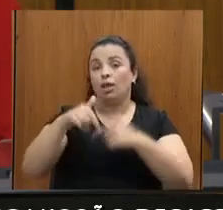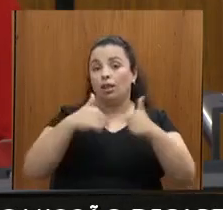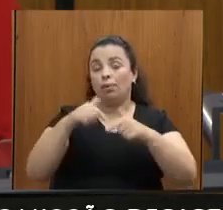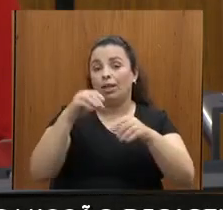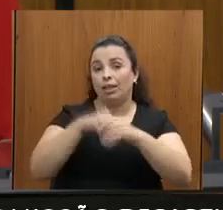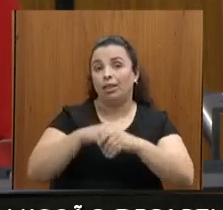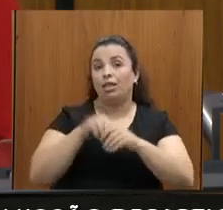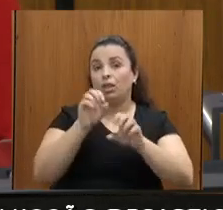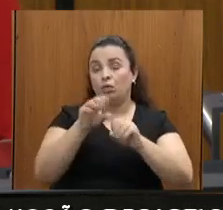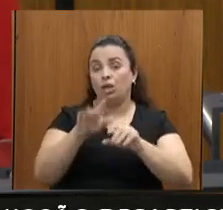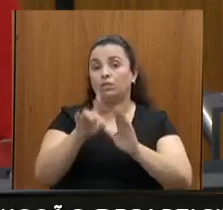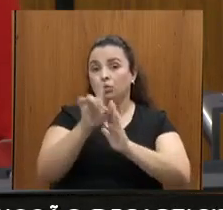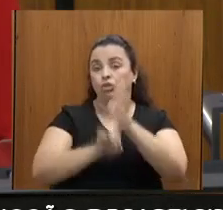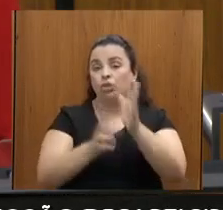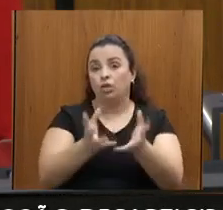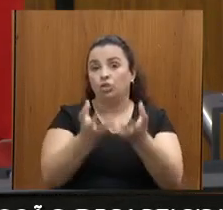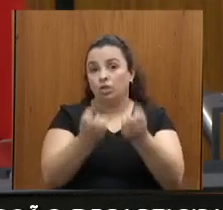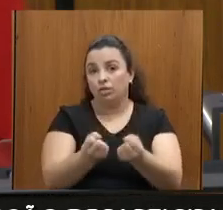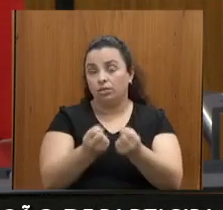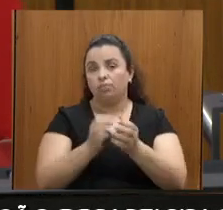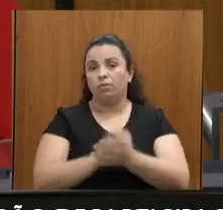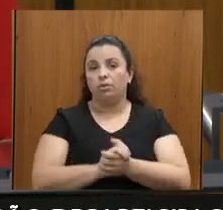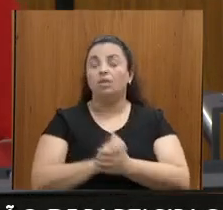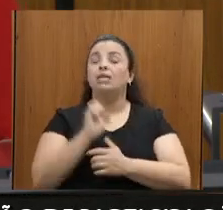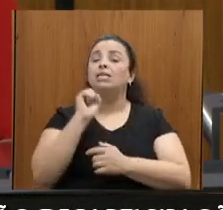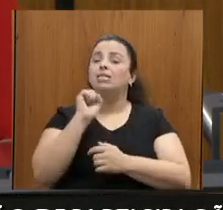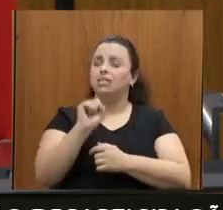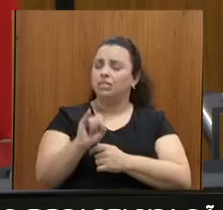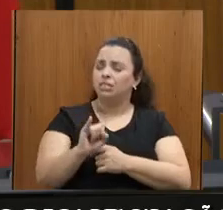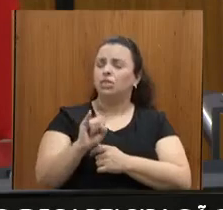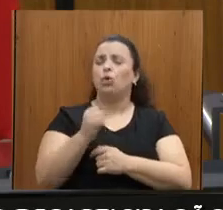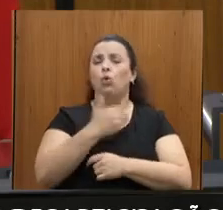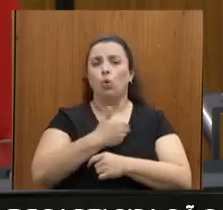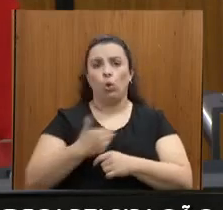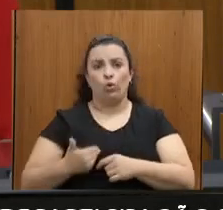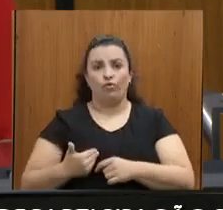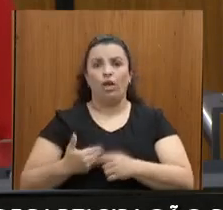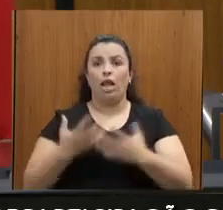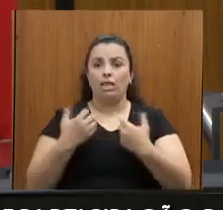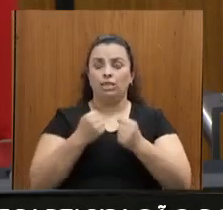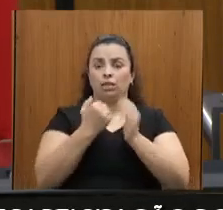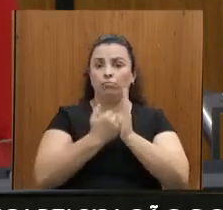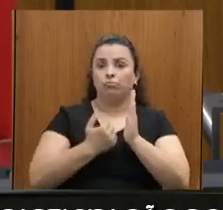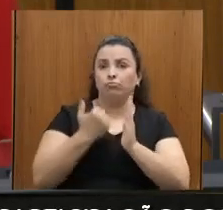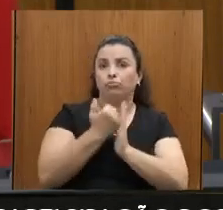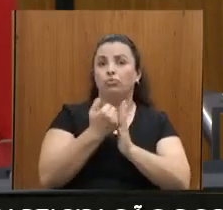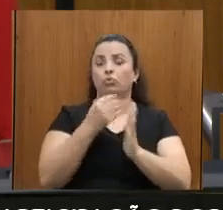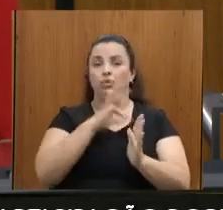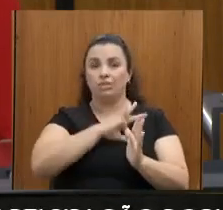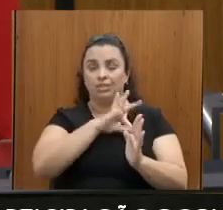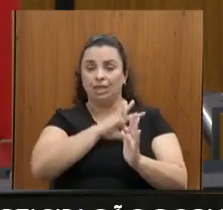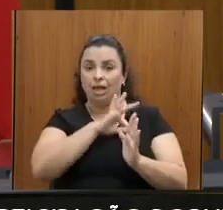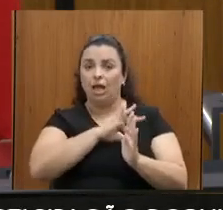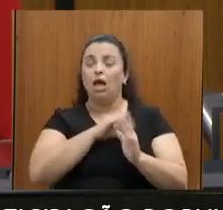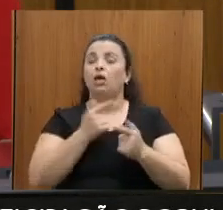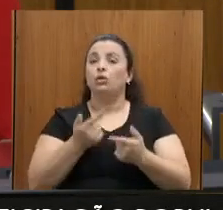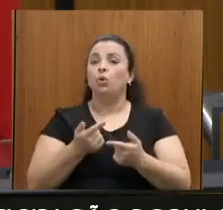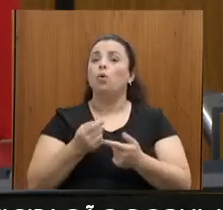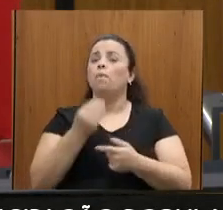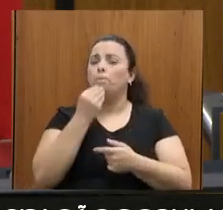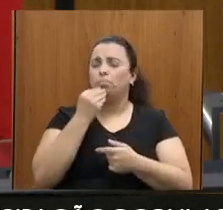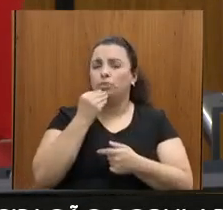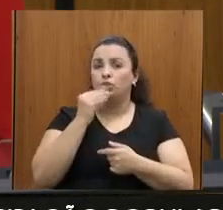o governo optasse por reajustes que valorizam a carreira e o vencimento básico, seria possível já